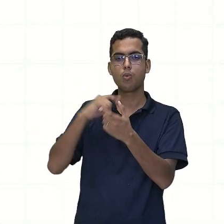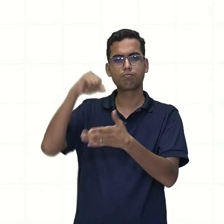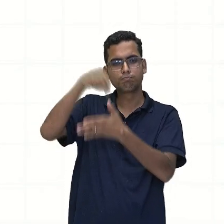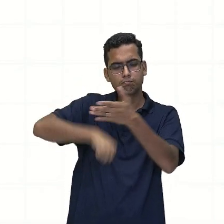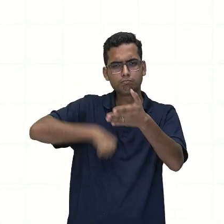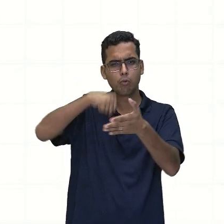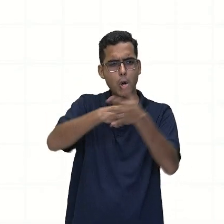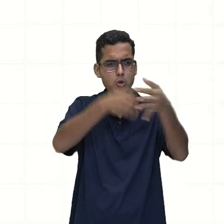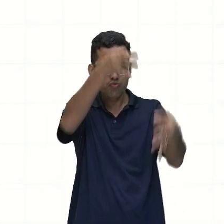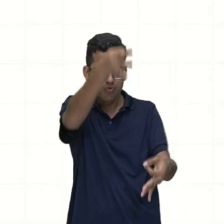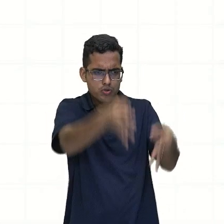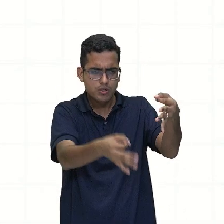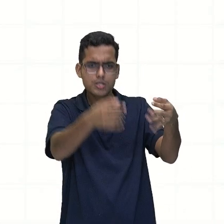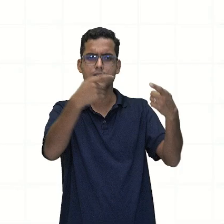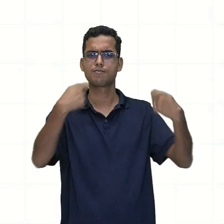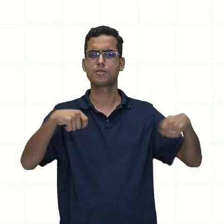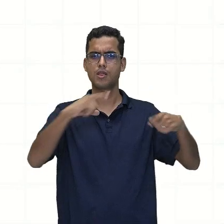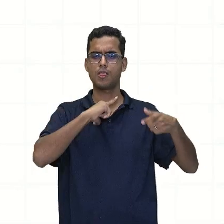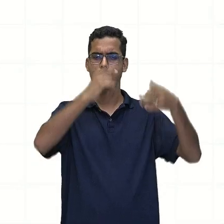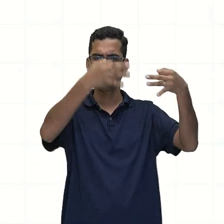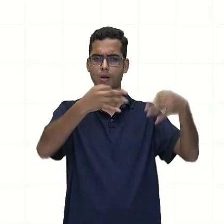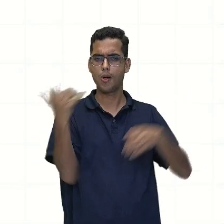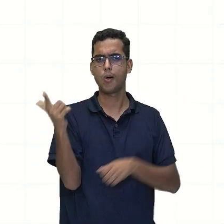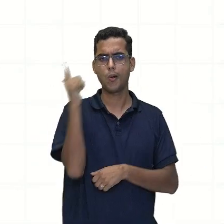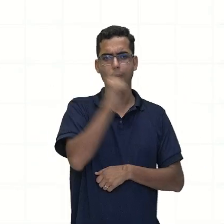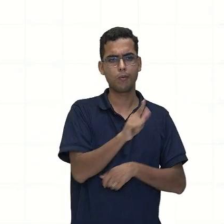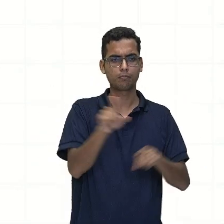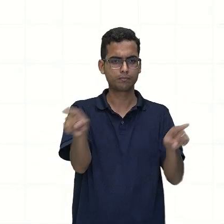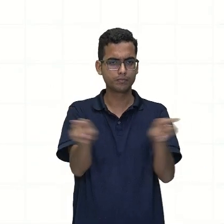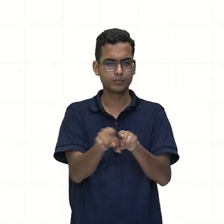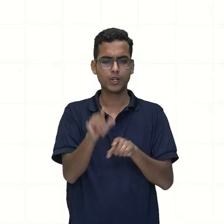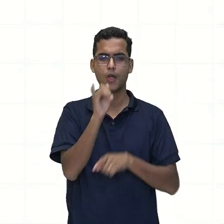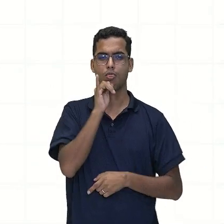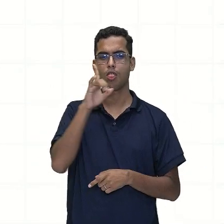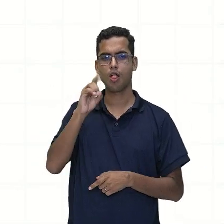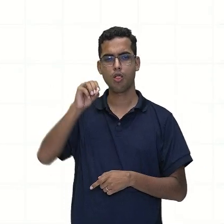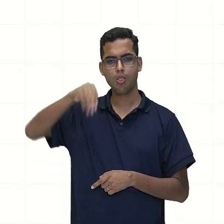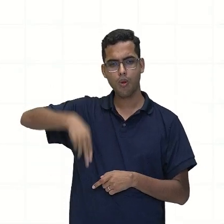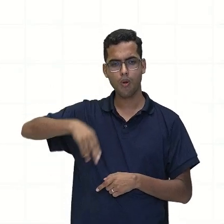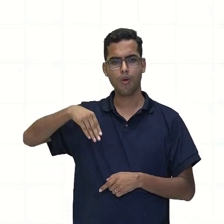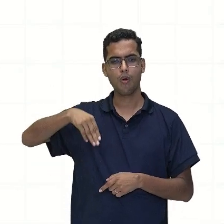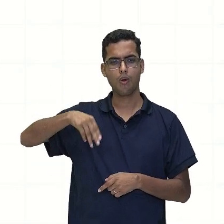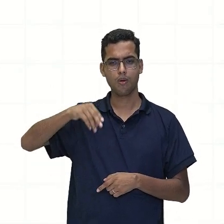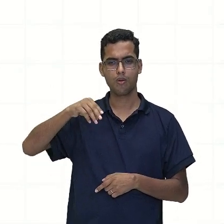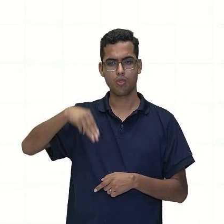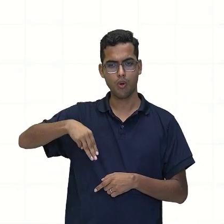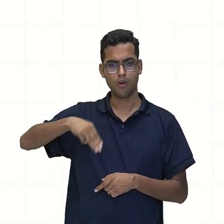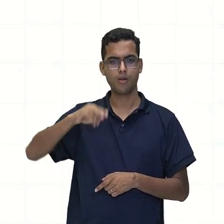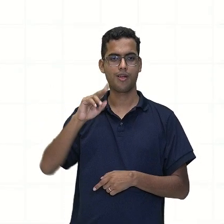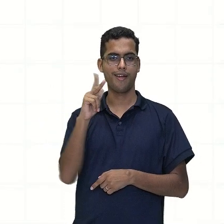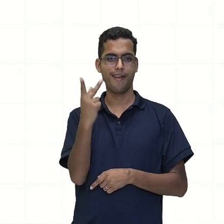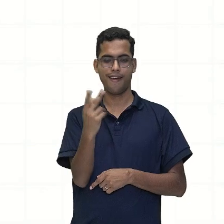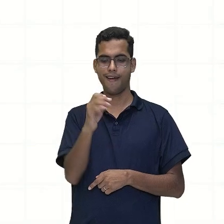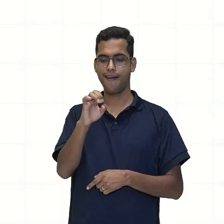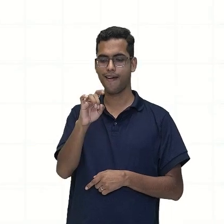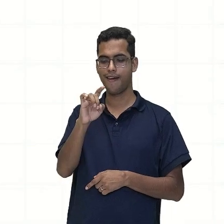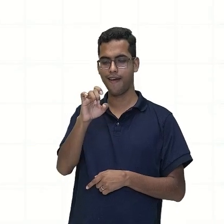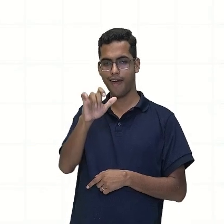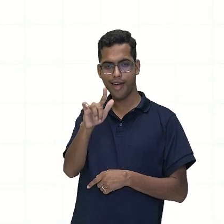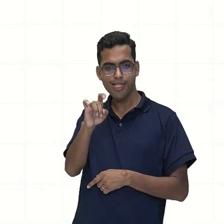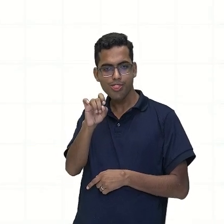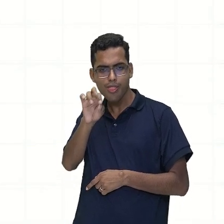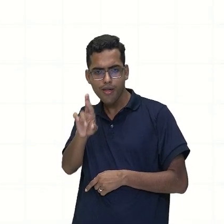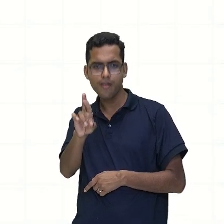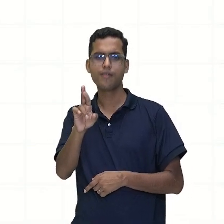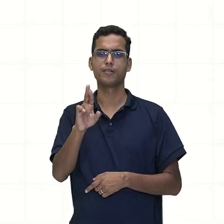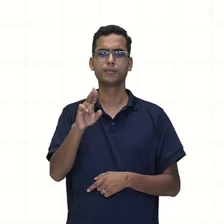promover a dignidade humana. Exemplo, Noel de Câmara, que foi um arcebispo brasileiro, foi um grande defensor dos direitos humanos durante o